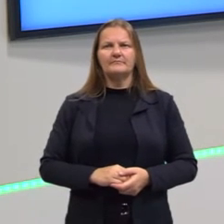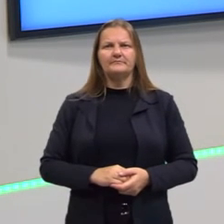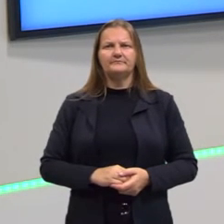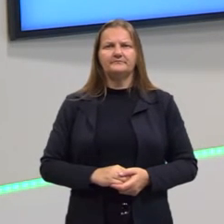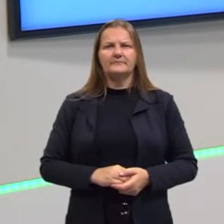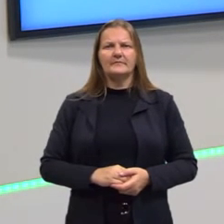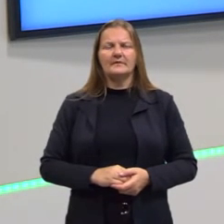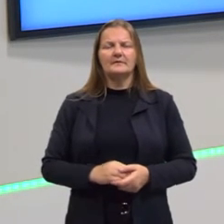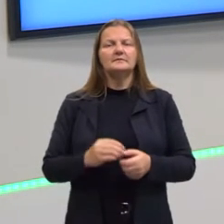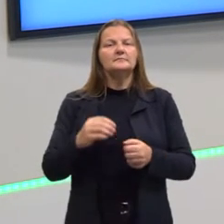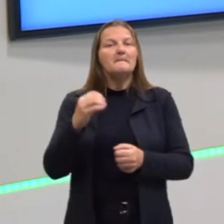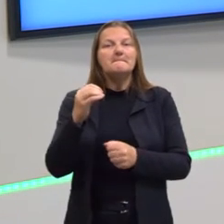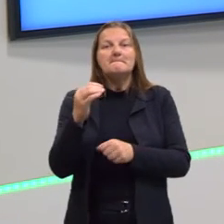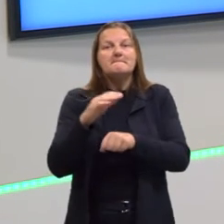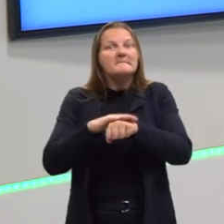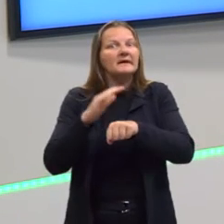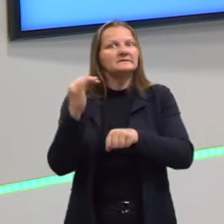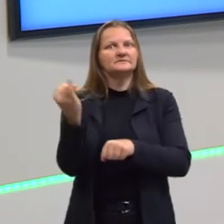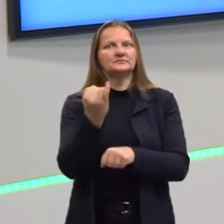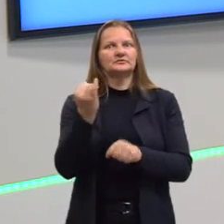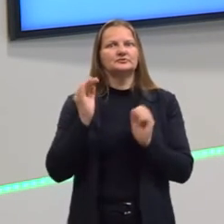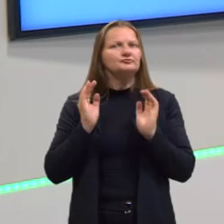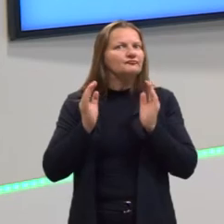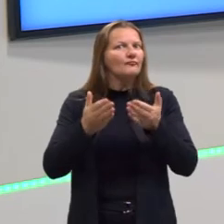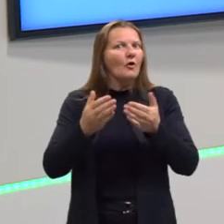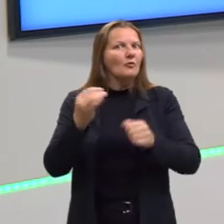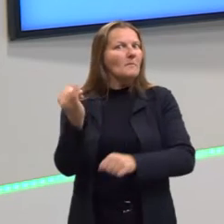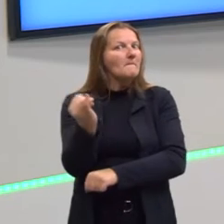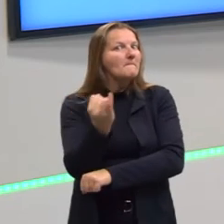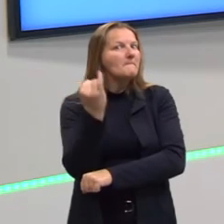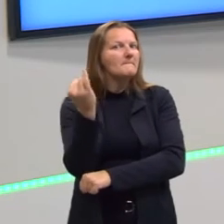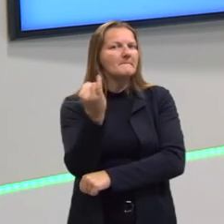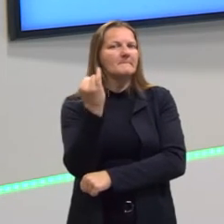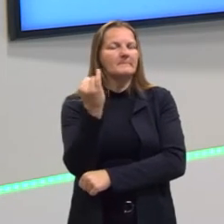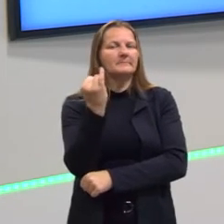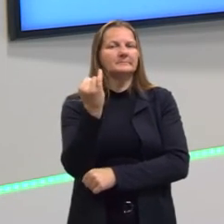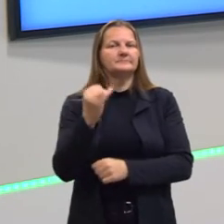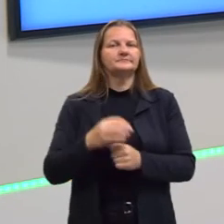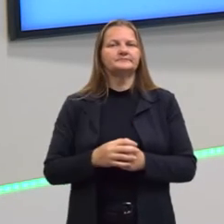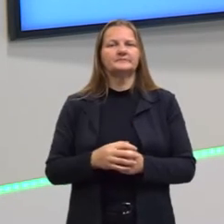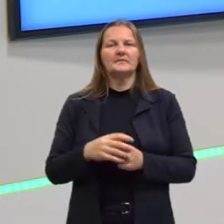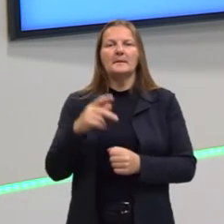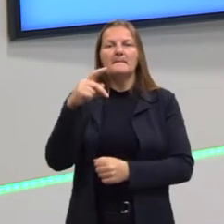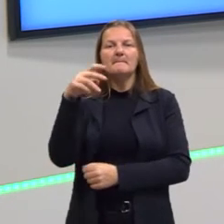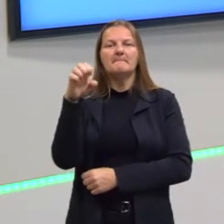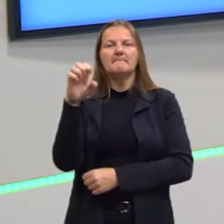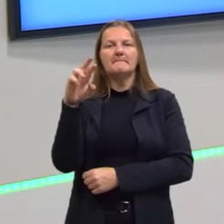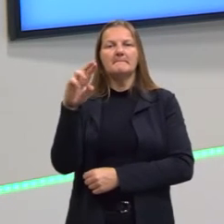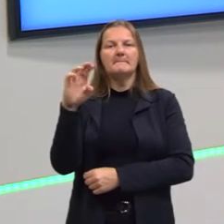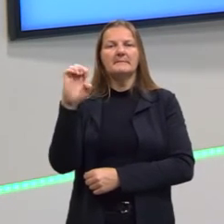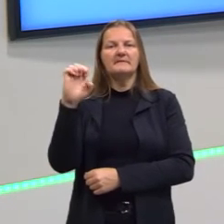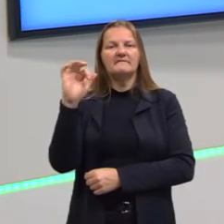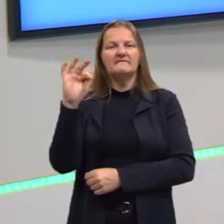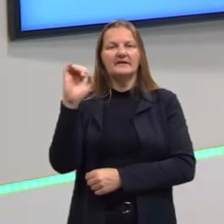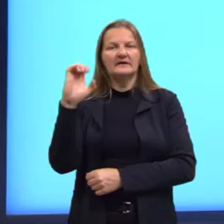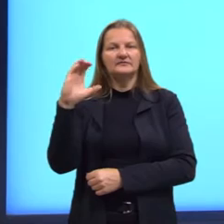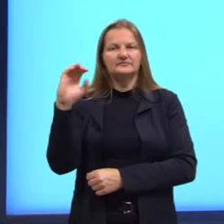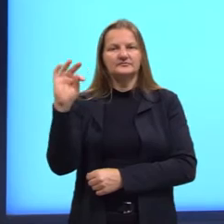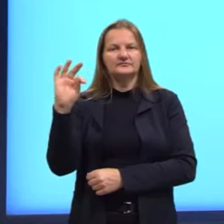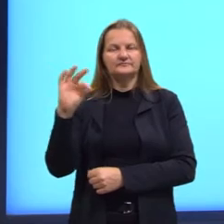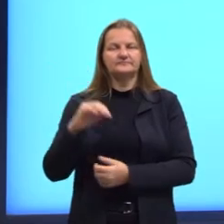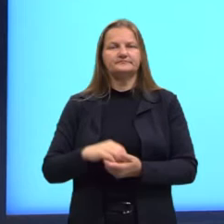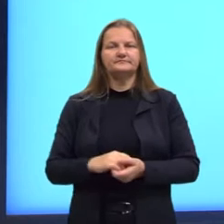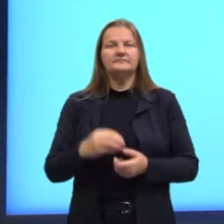é eu a ideia básica o foco básico do presente perfeito e de todos os tempos perfeitos da língua inglesa